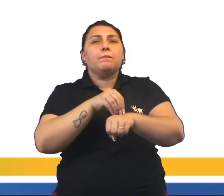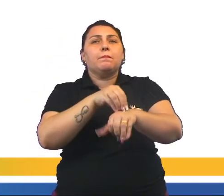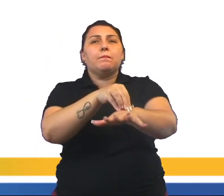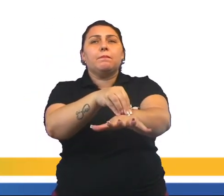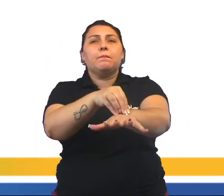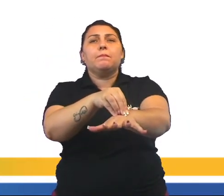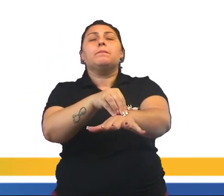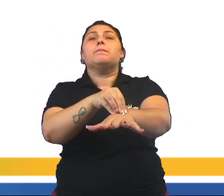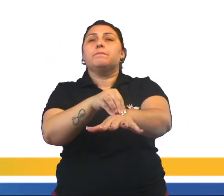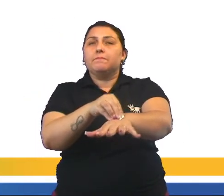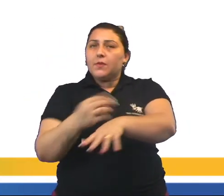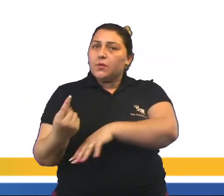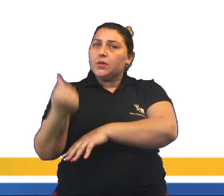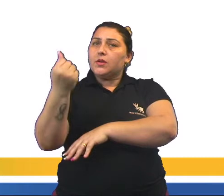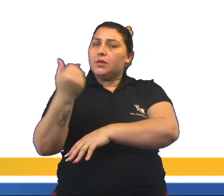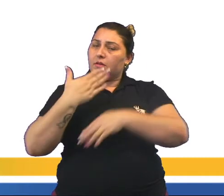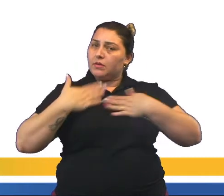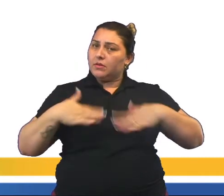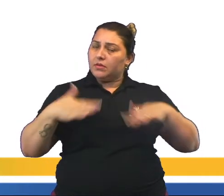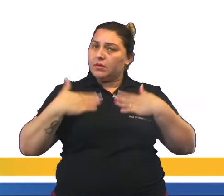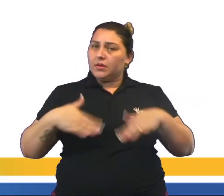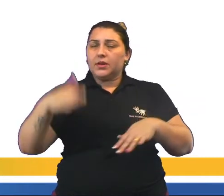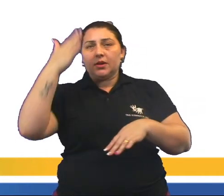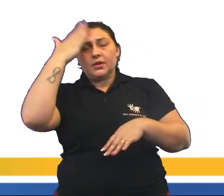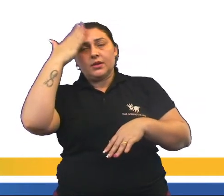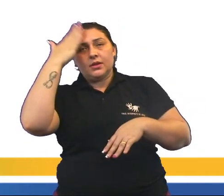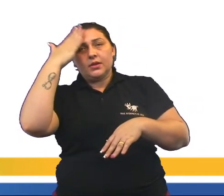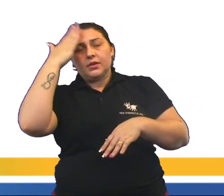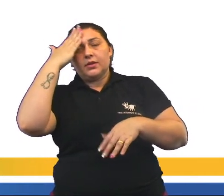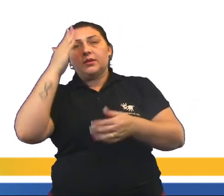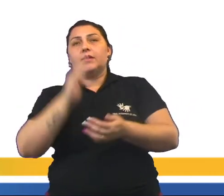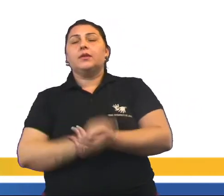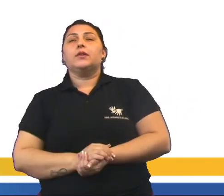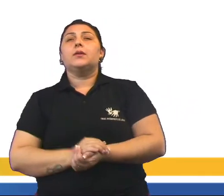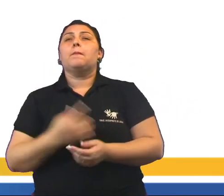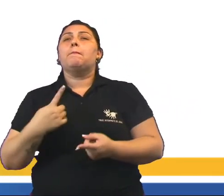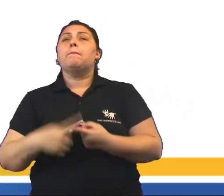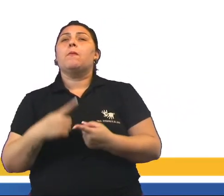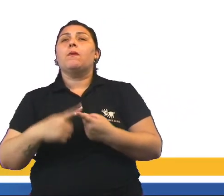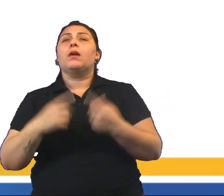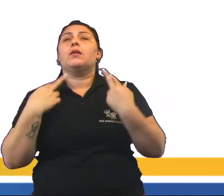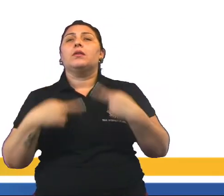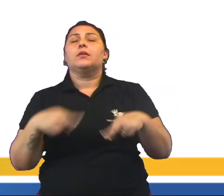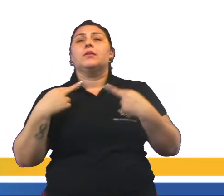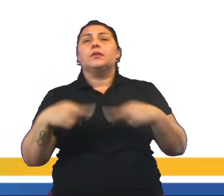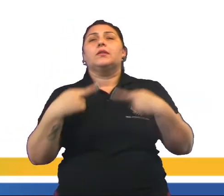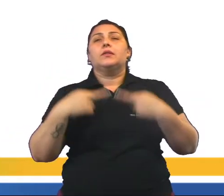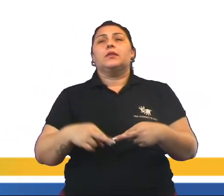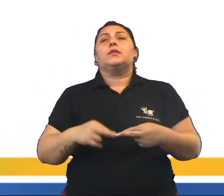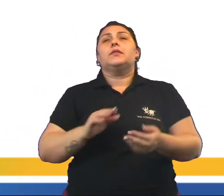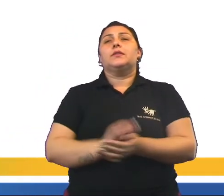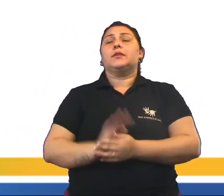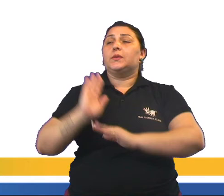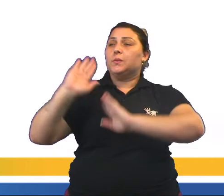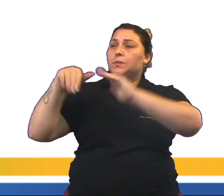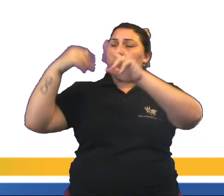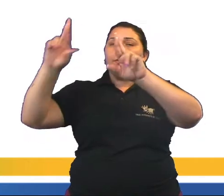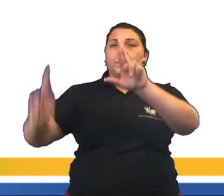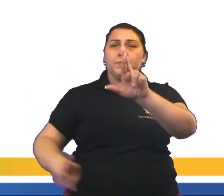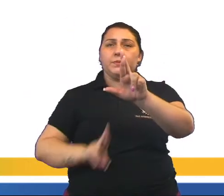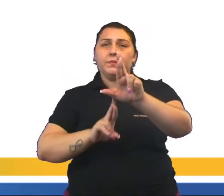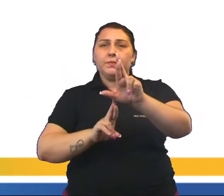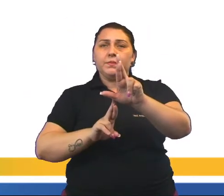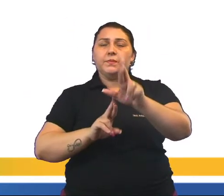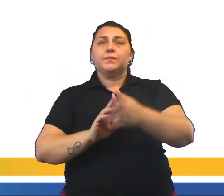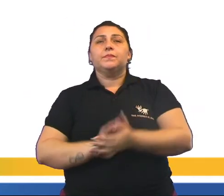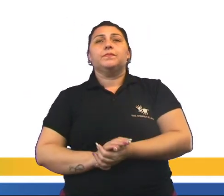Ok? Tranquilo até aqui, pessoal? Entenderam a questão, por que é tão criticado esse termo desenvolvimento